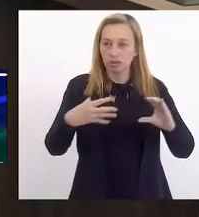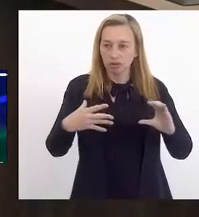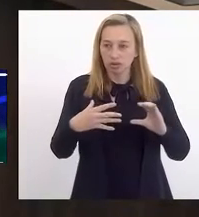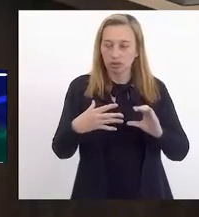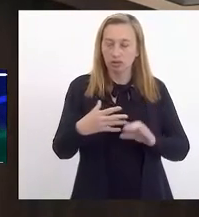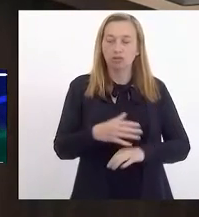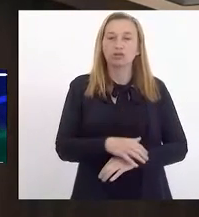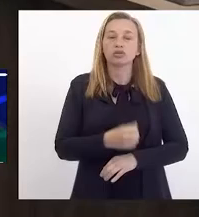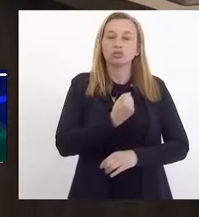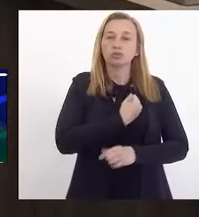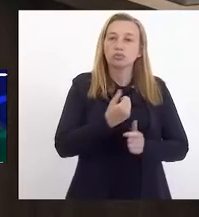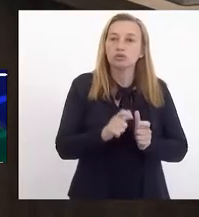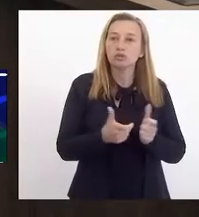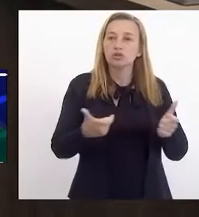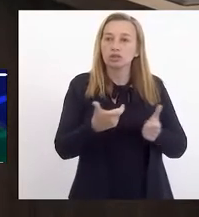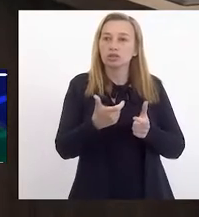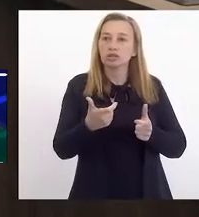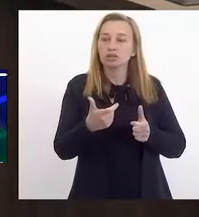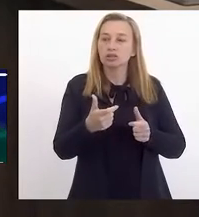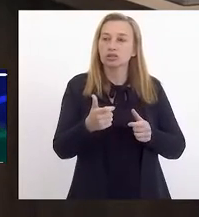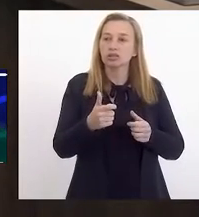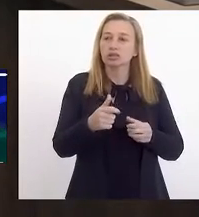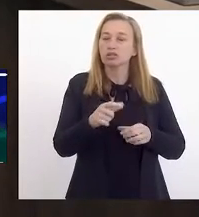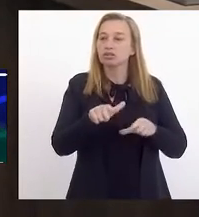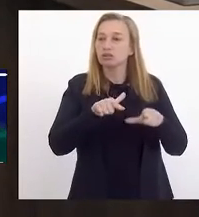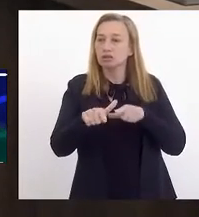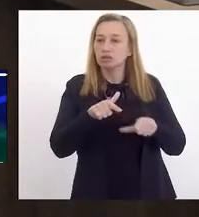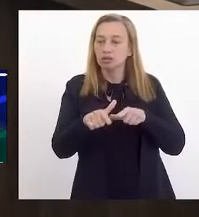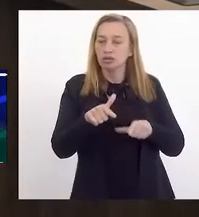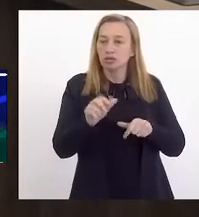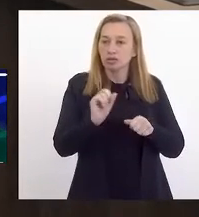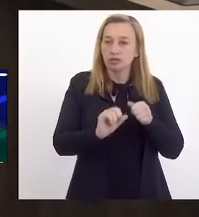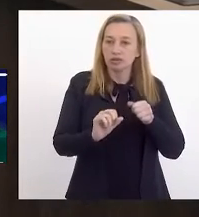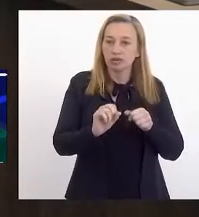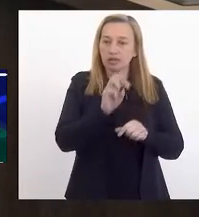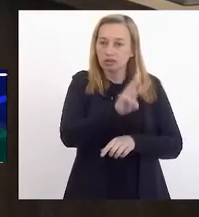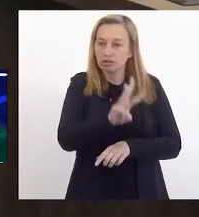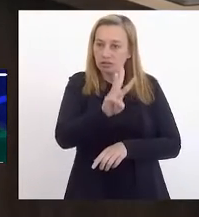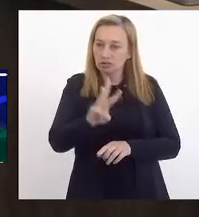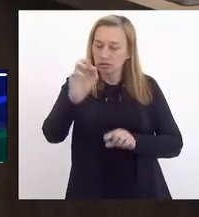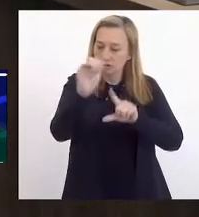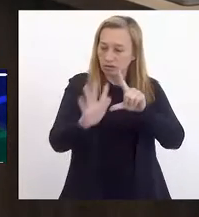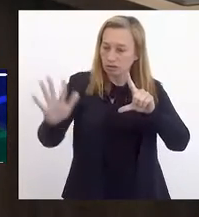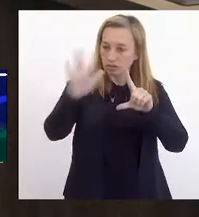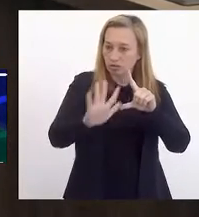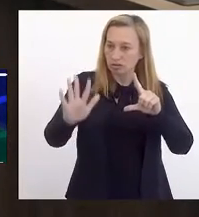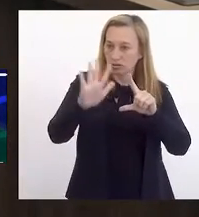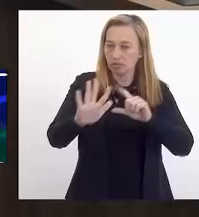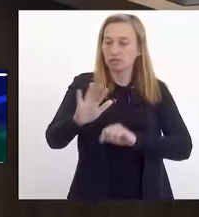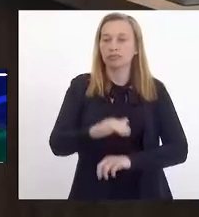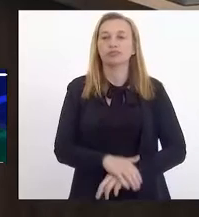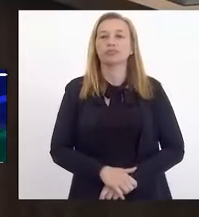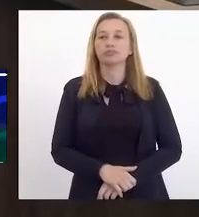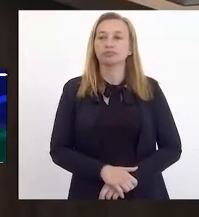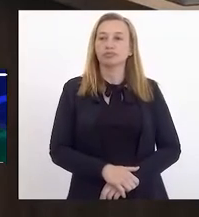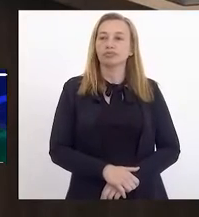vertiginoso aumento das transações realizadas por meio de sites e plataformas eletrônicas.